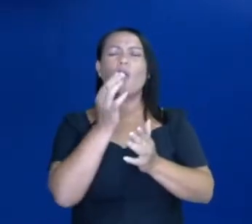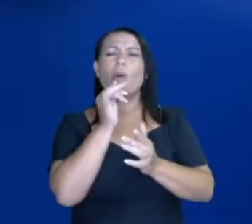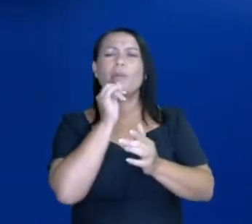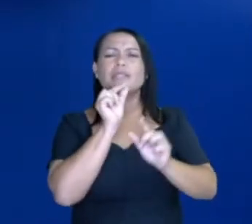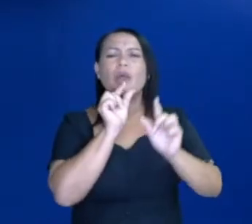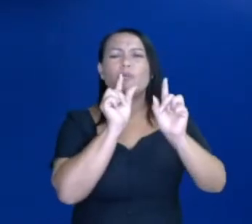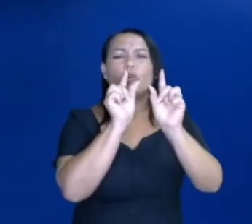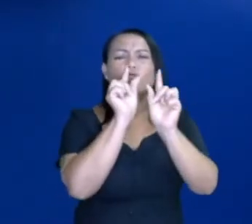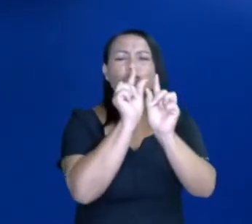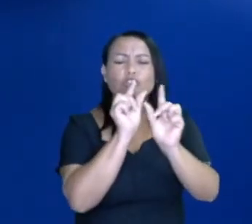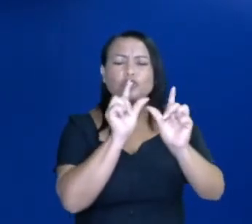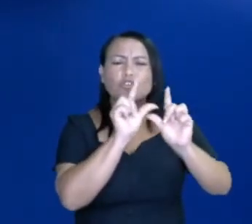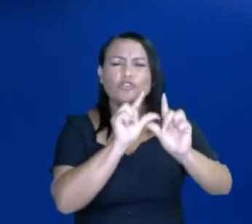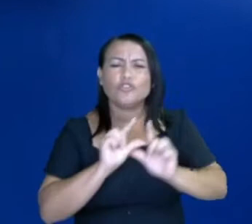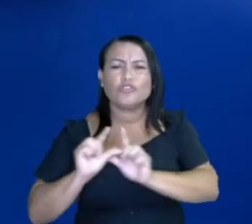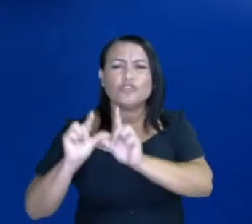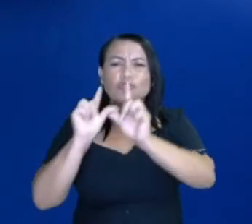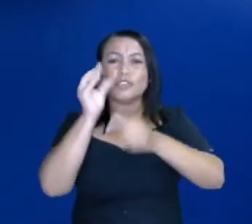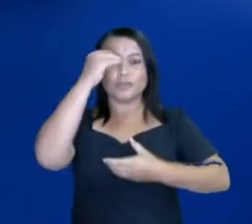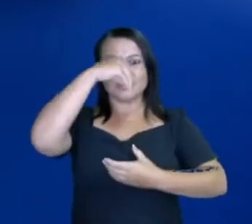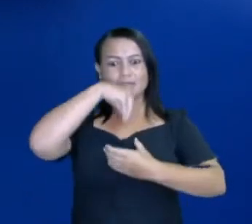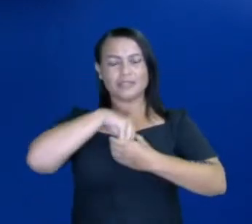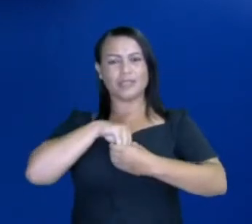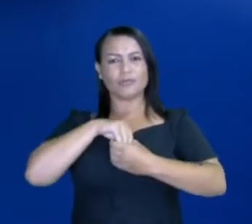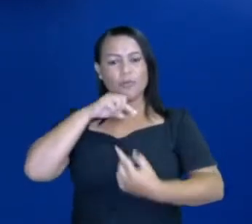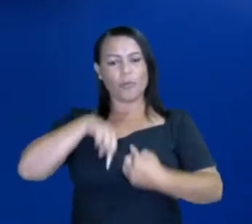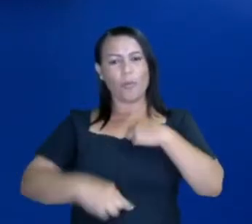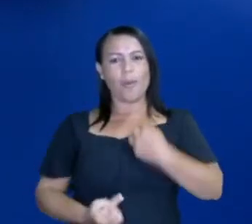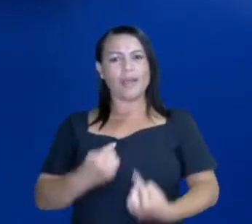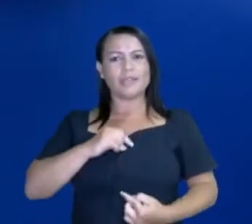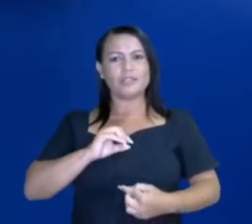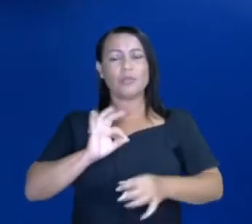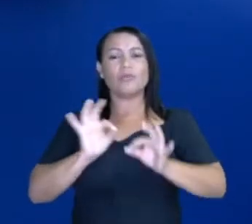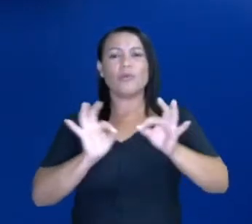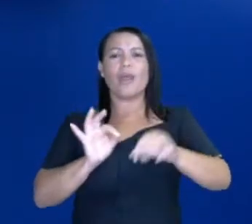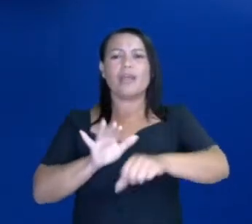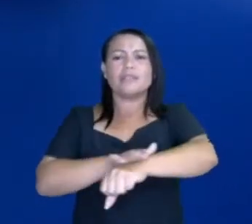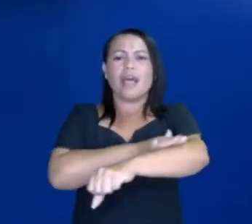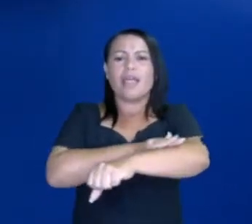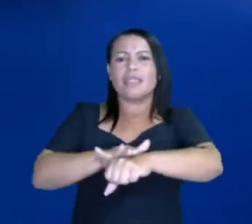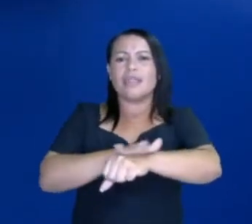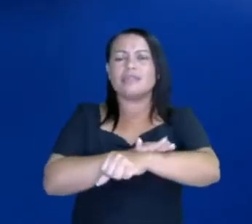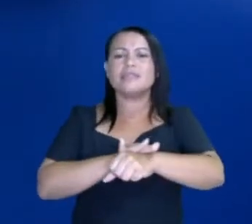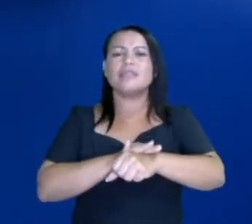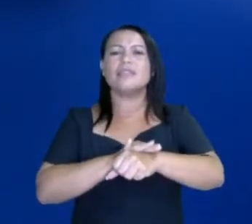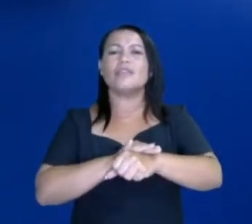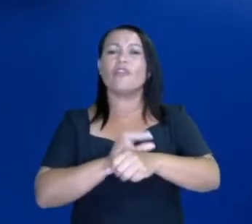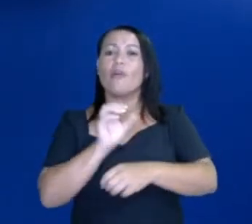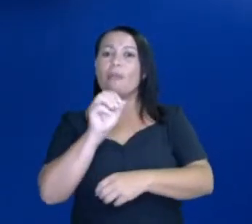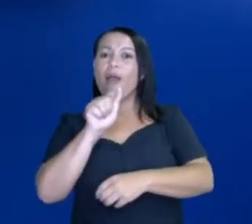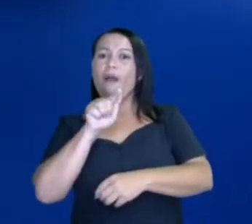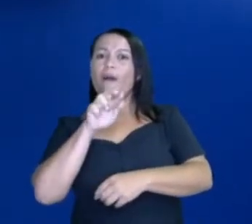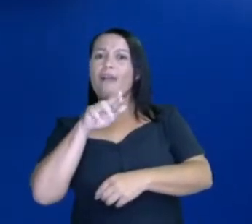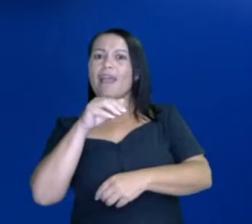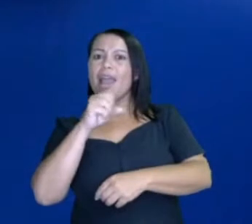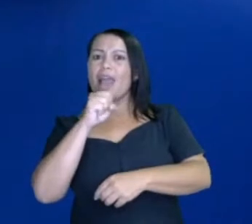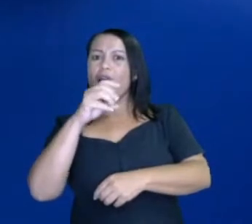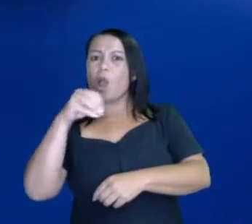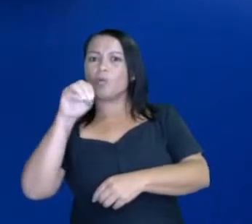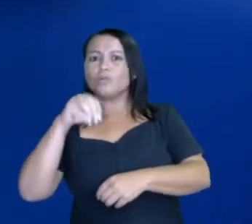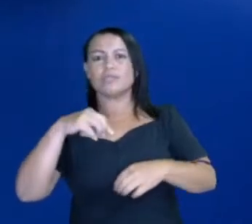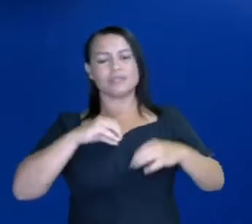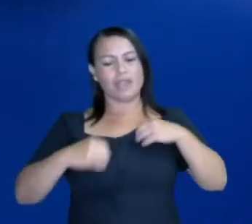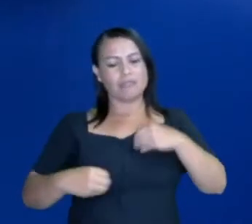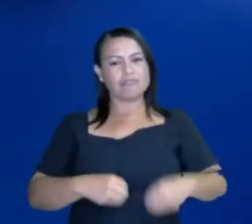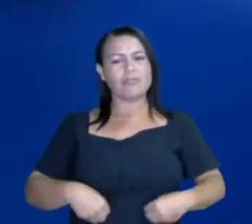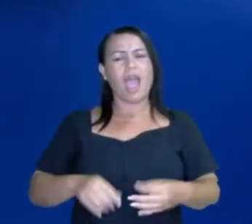nosso organismo. Esses tijolos se juntam, formam tecidos que vão formar órgãos. Então a célula é a menor